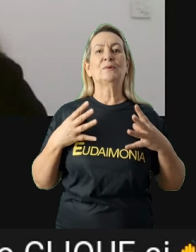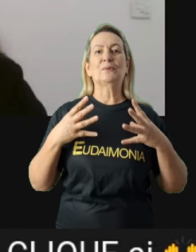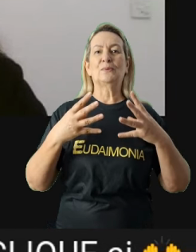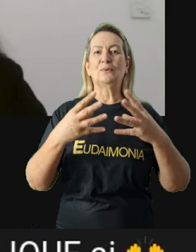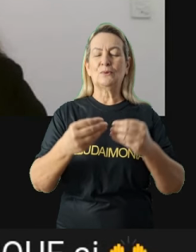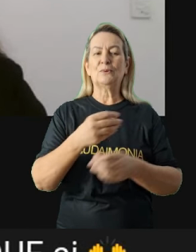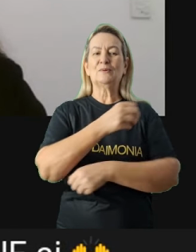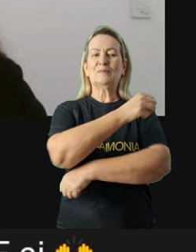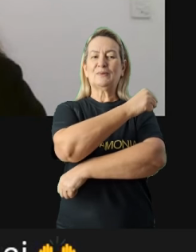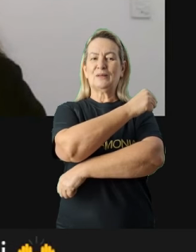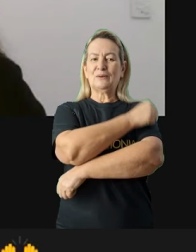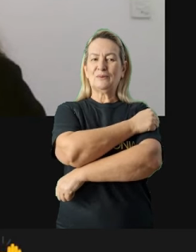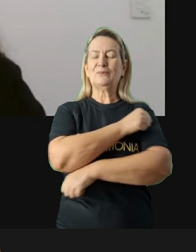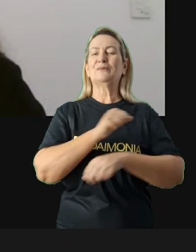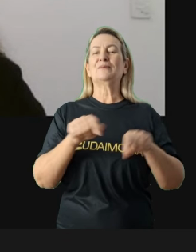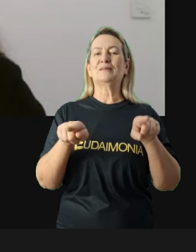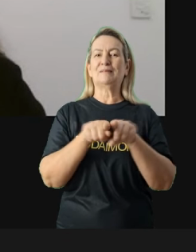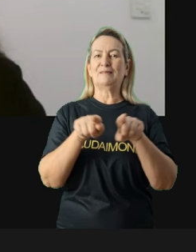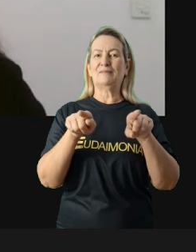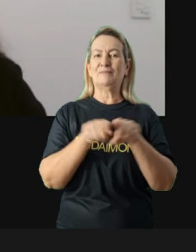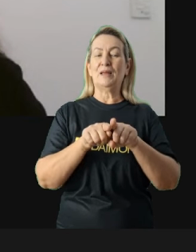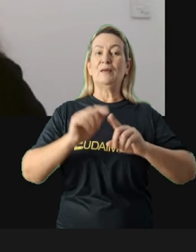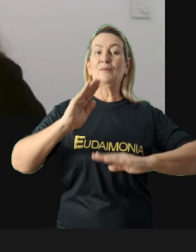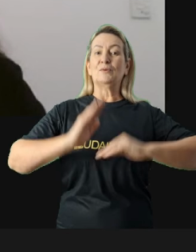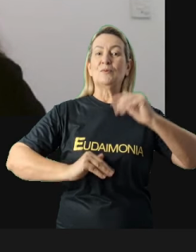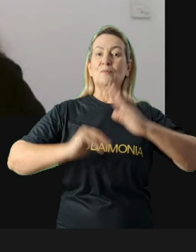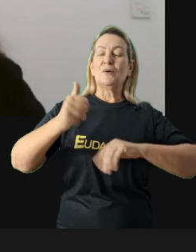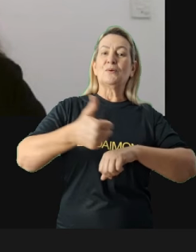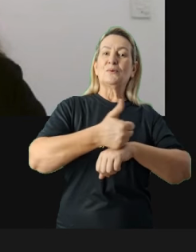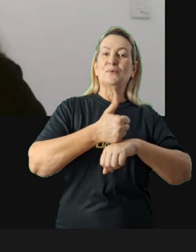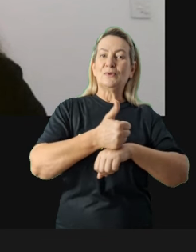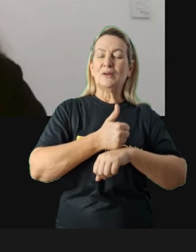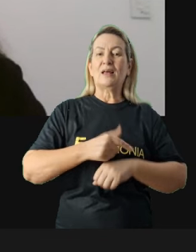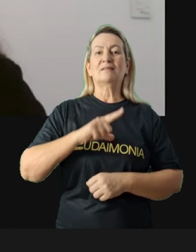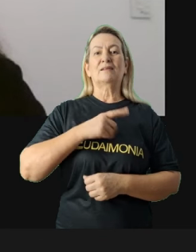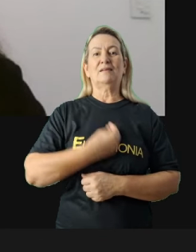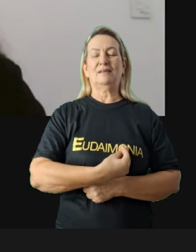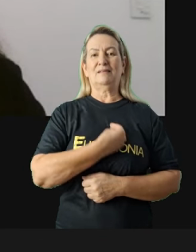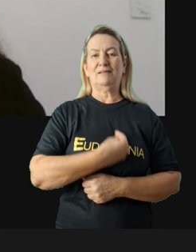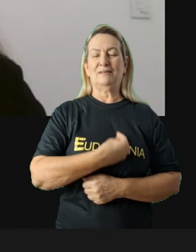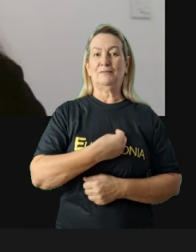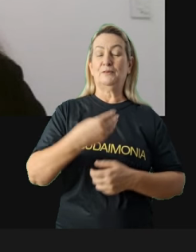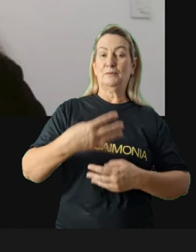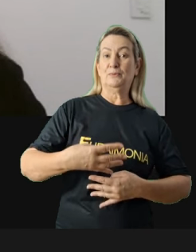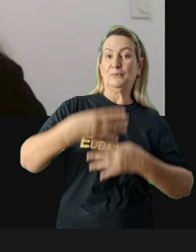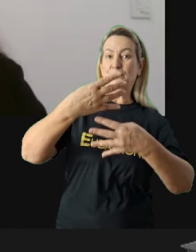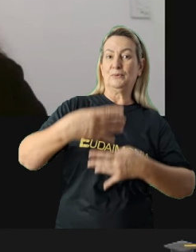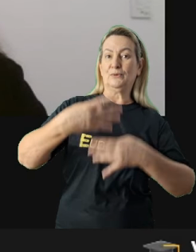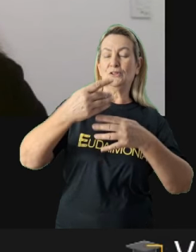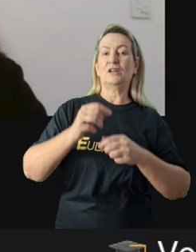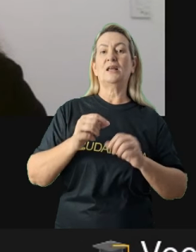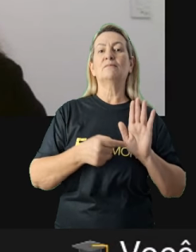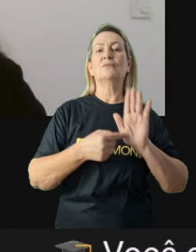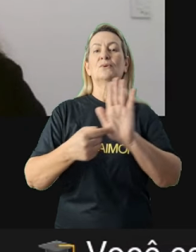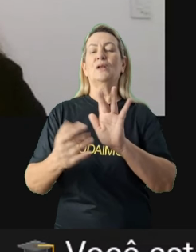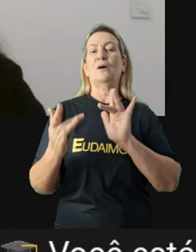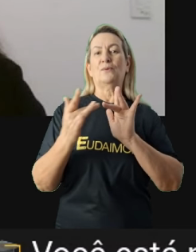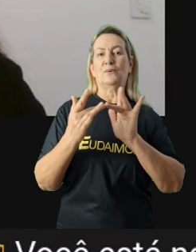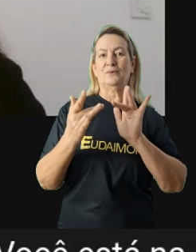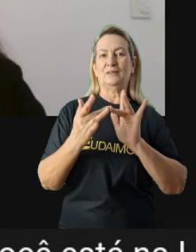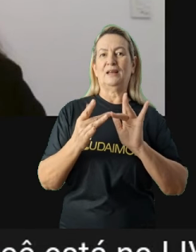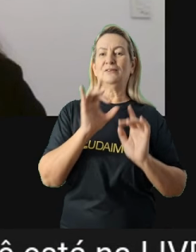alô, né? Mandar um abraço para a garotada, mandar um abraço para os seus alunos, para os profissionais que vocês sabem que estão aí acompanhando